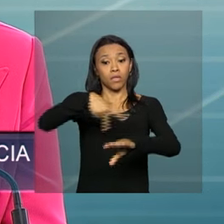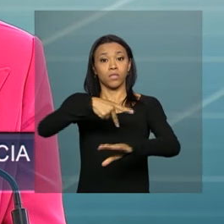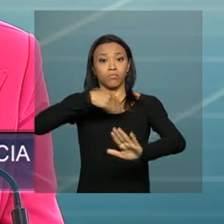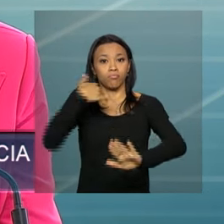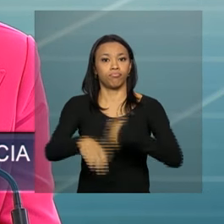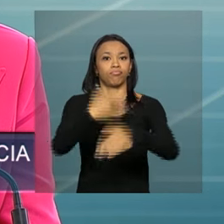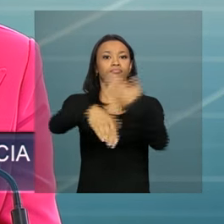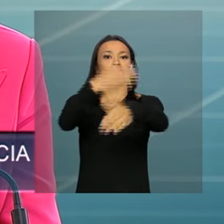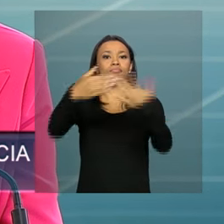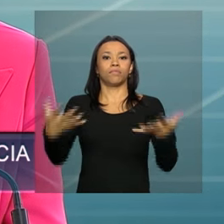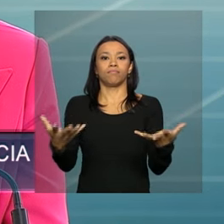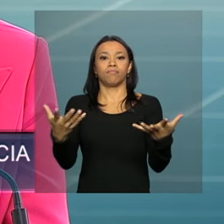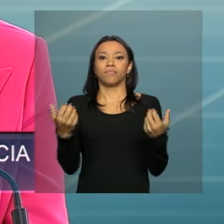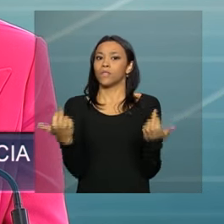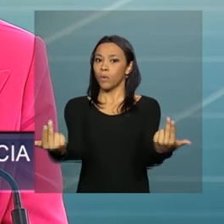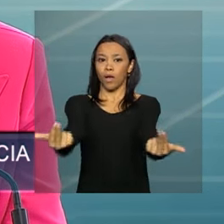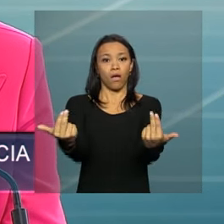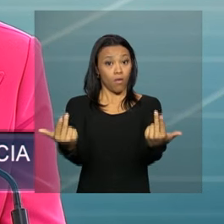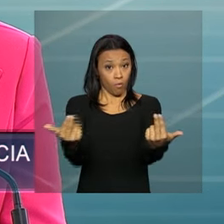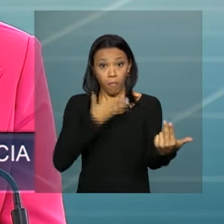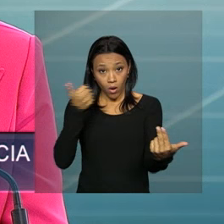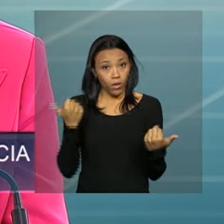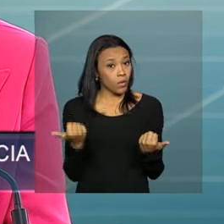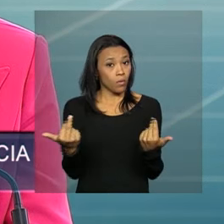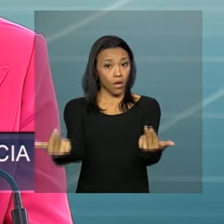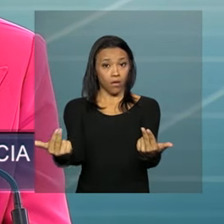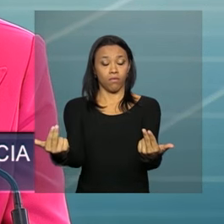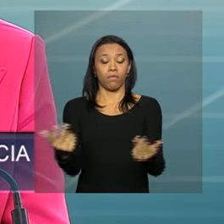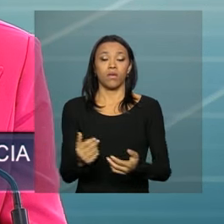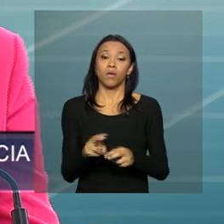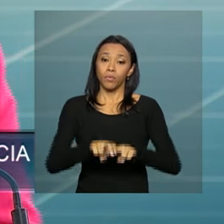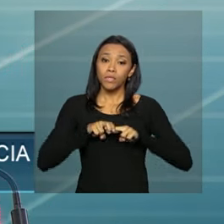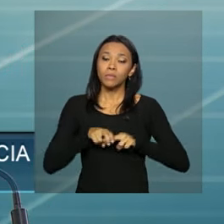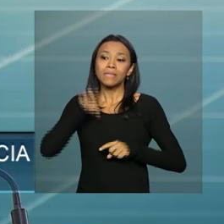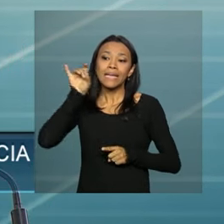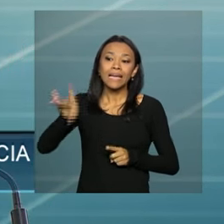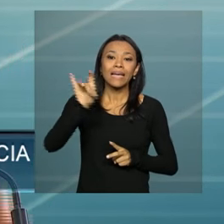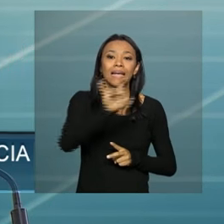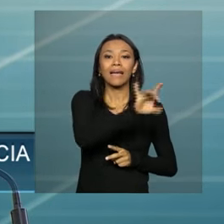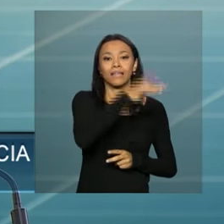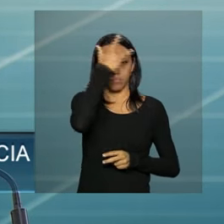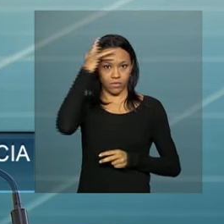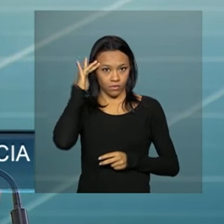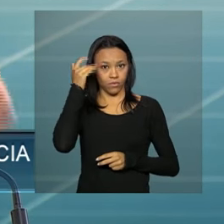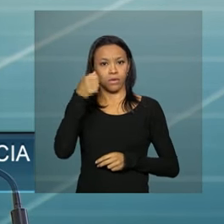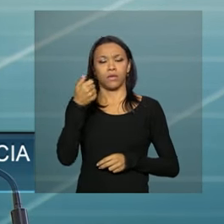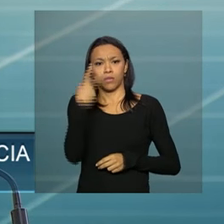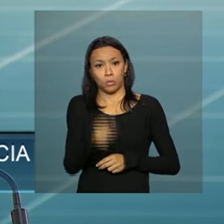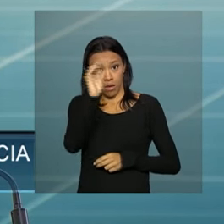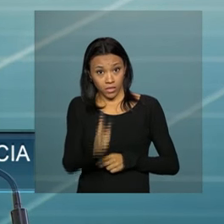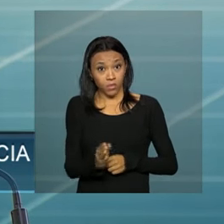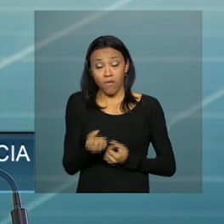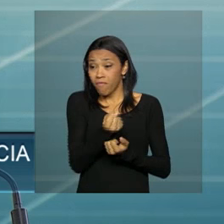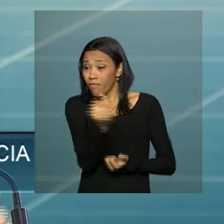o Brasil se realiza junto, o Brasil melhora junto. Por isso, cada brasileiro e cada brasileira, porque